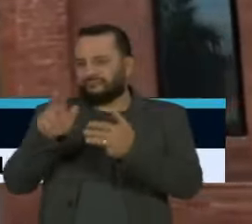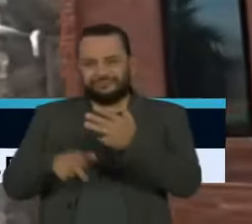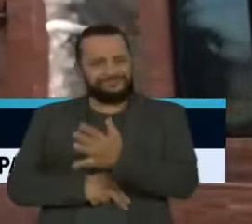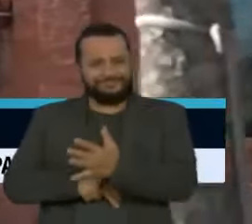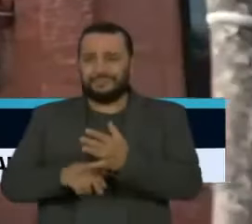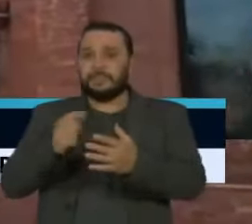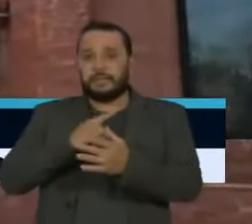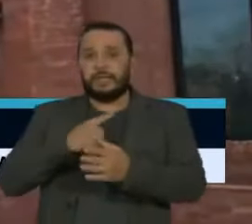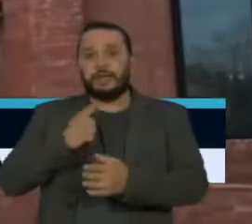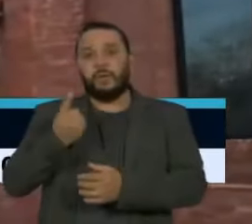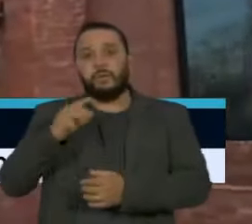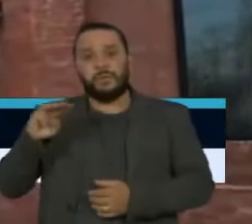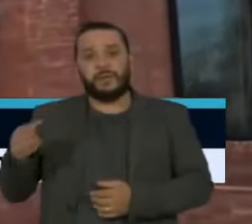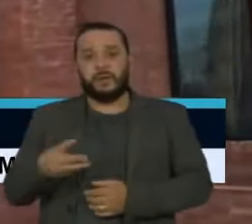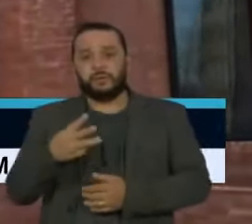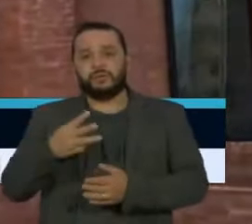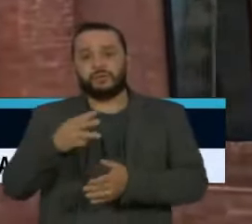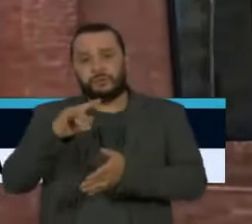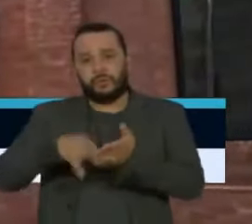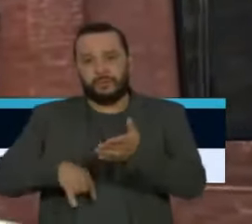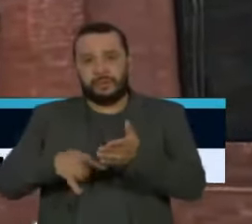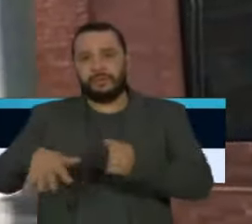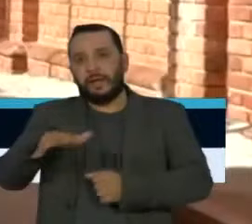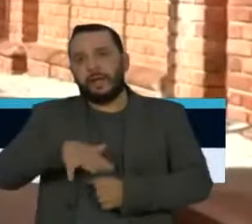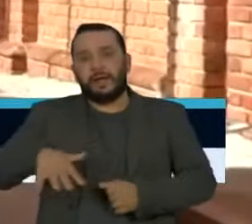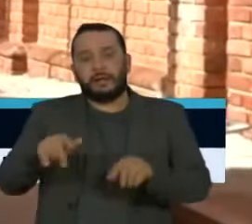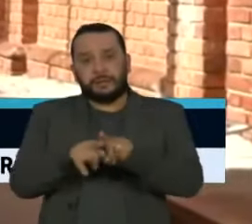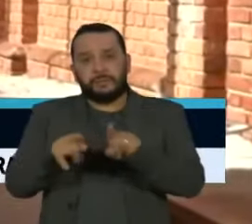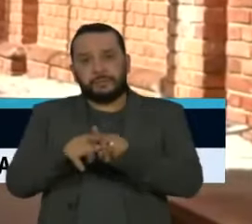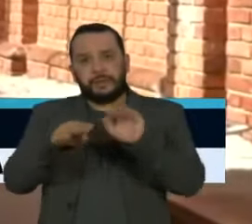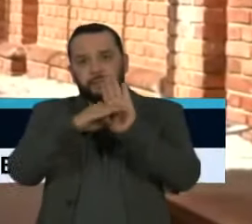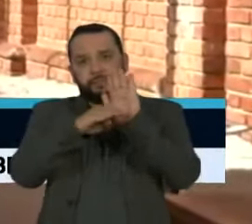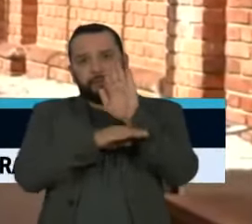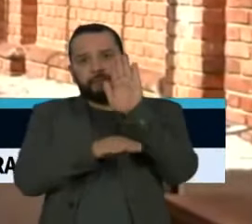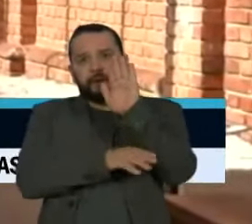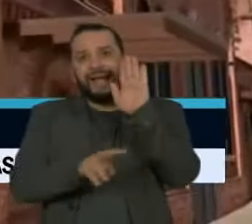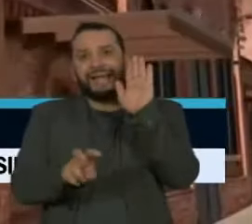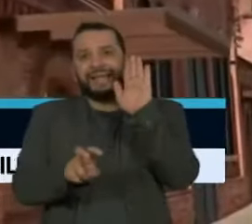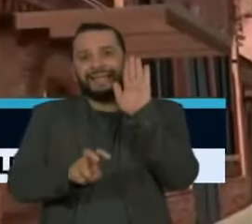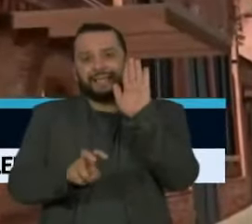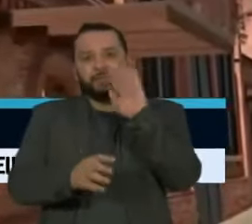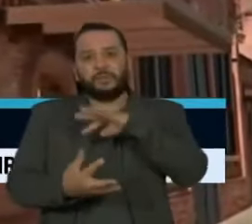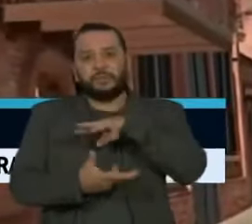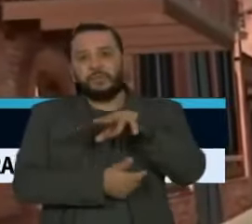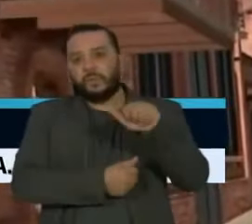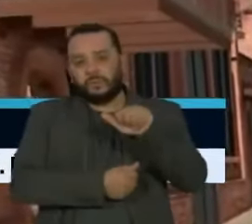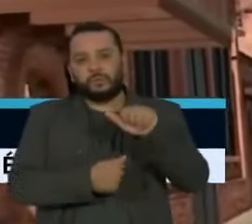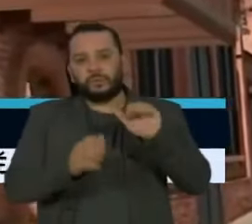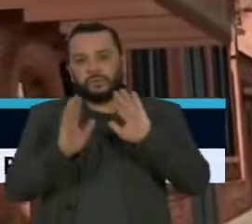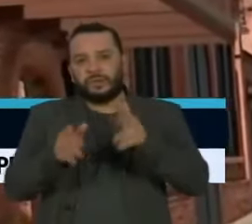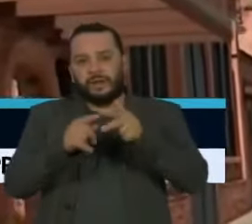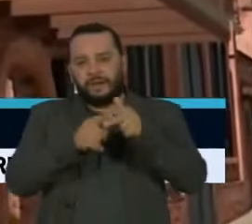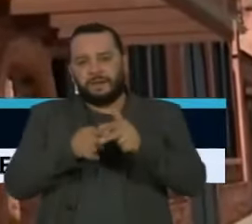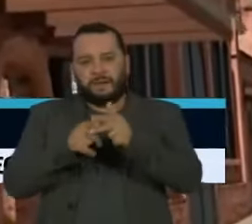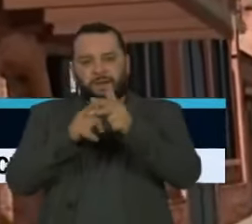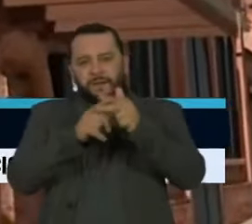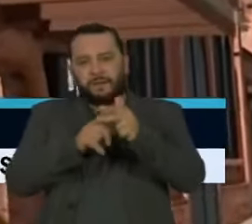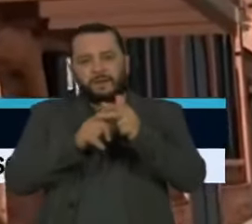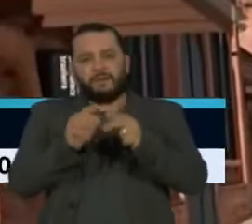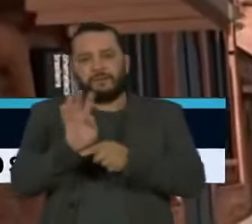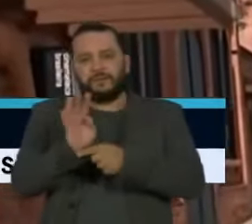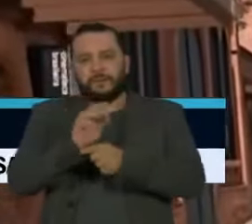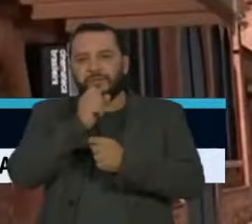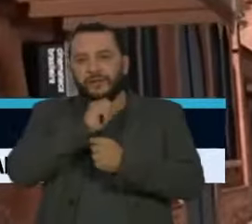documentos relacionados à área e ainda é a quinta do mundo quando o assunto é restauração. Mas nos últimos meses, a falta de dinheiro trouxe